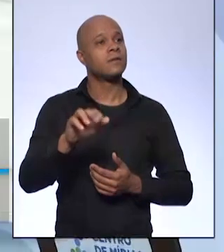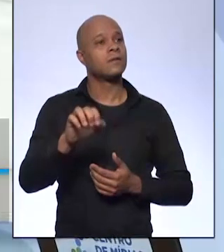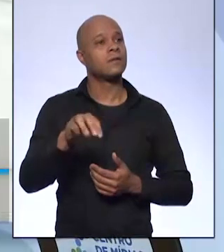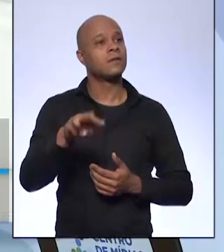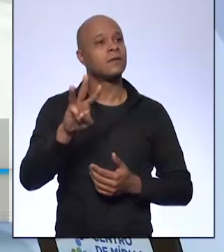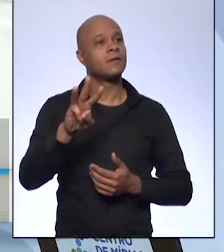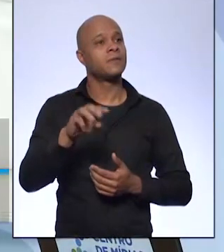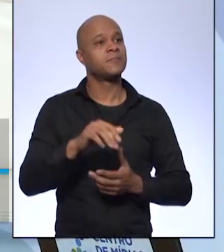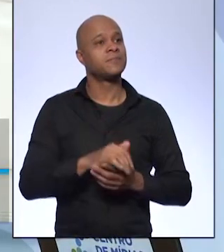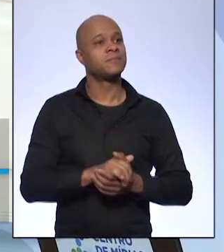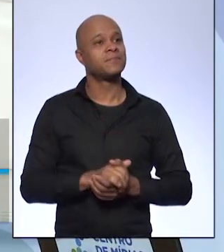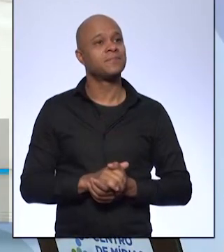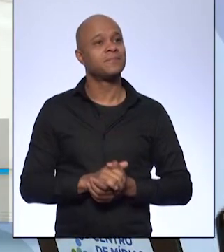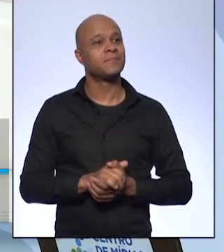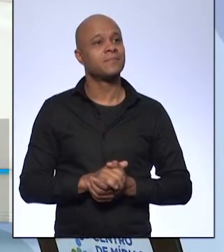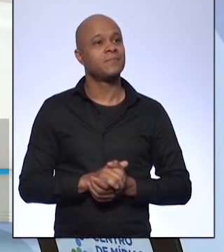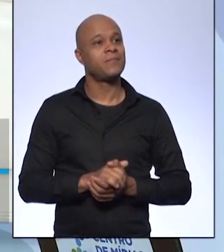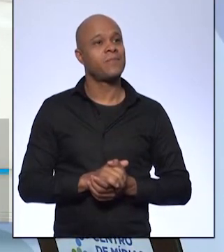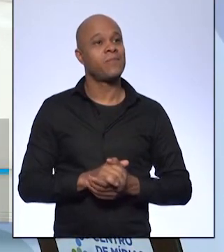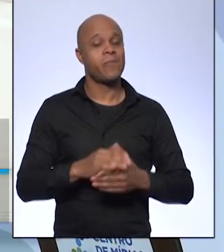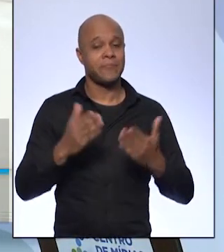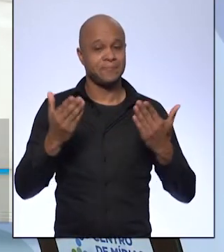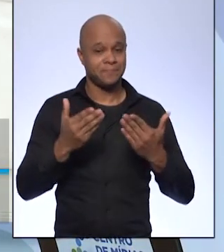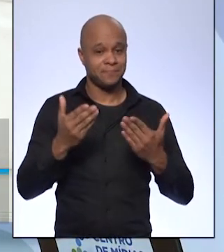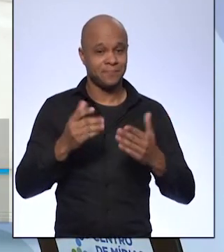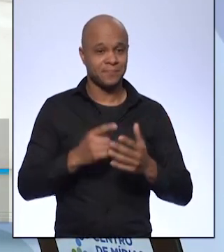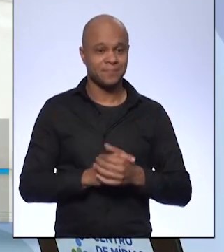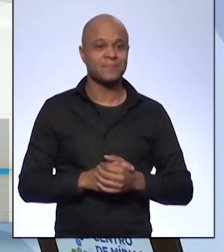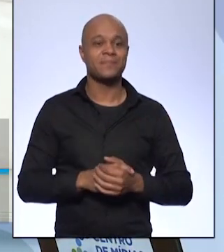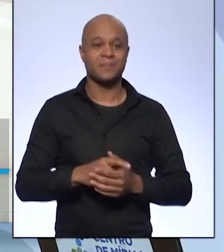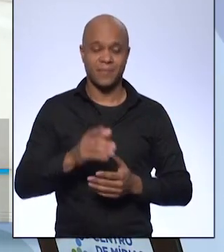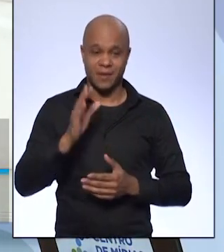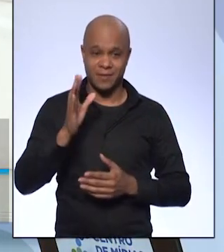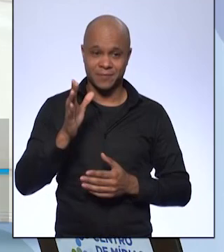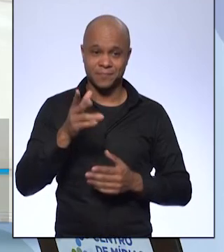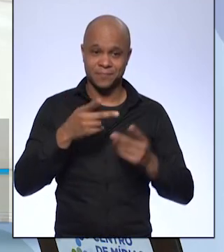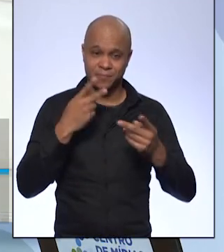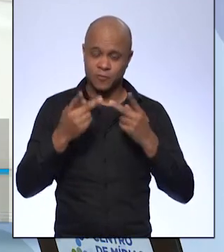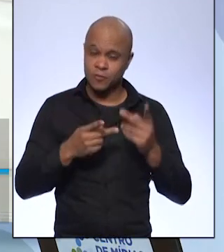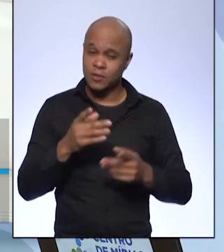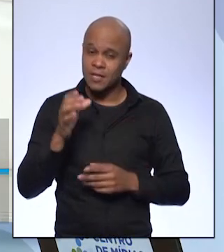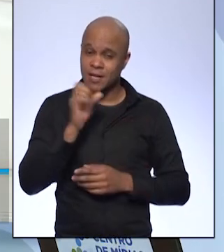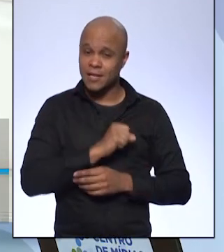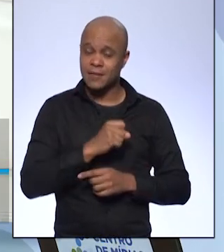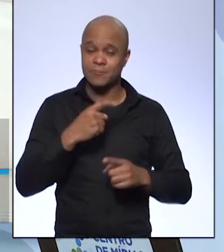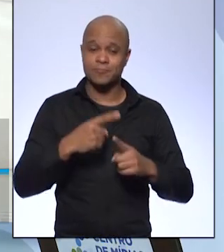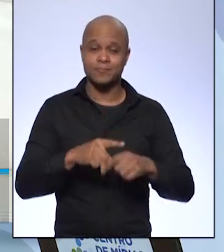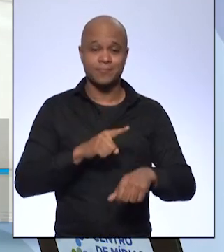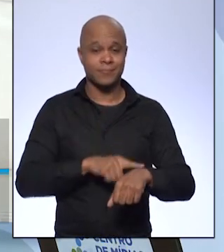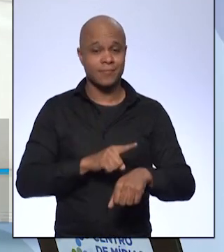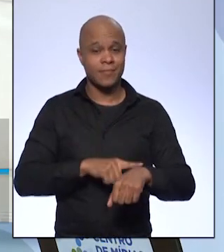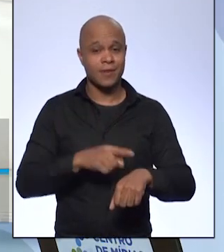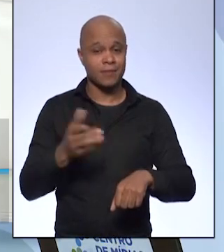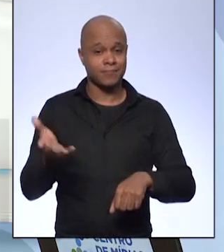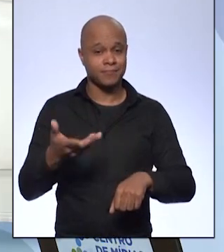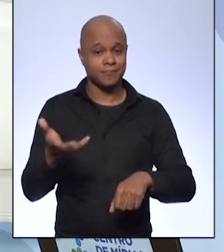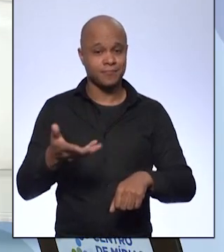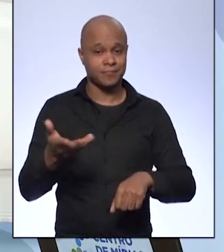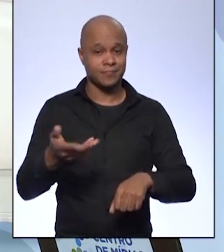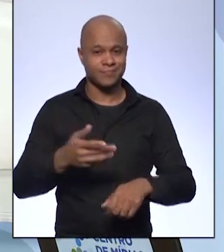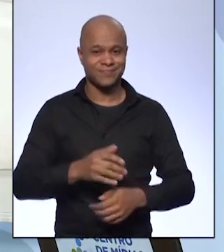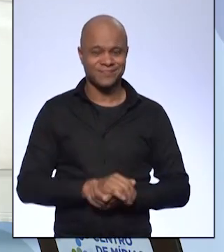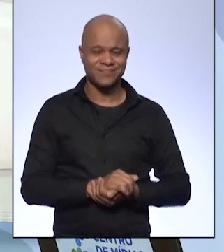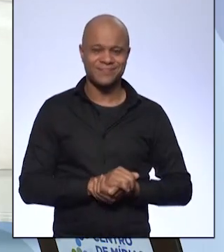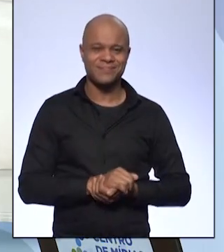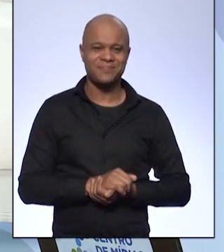Vamos. Pessoal, comigo aqui para o Flip Chart. Adiantei algumas coisas porque o nosso tempo, você sabe, voa, né? Muito bem.